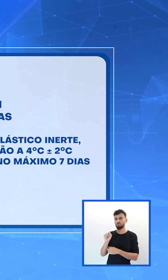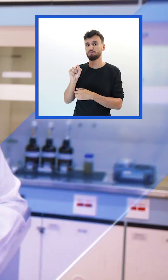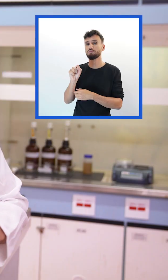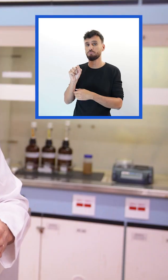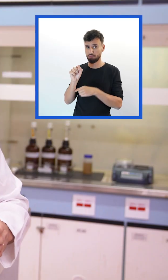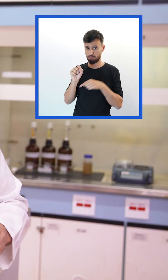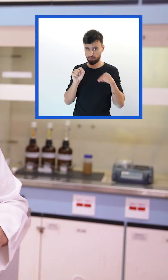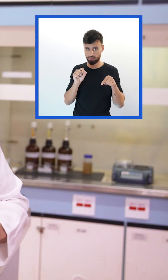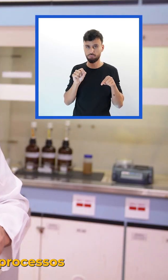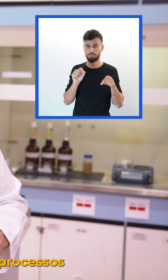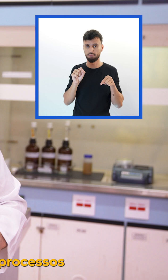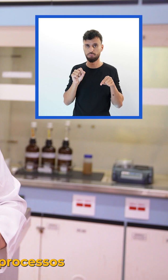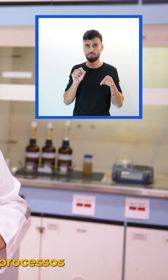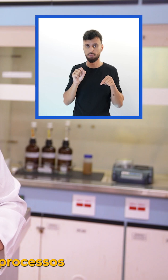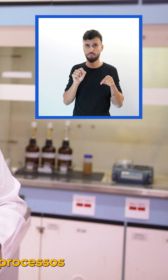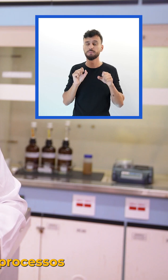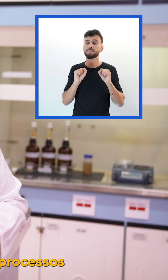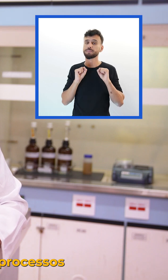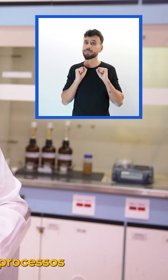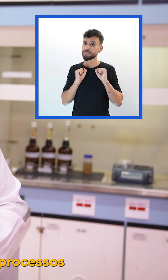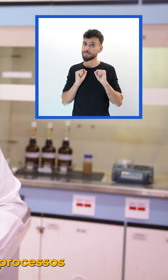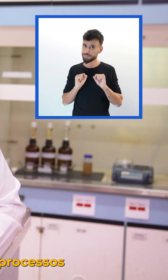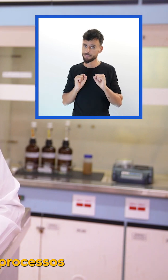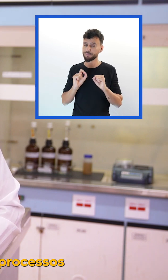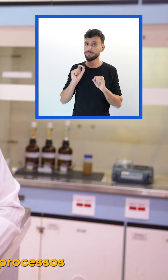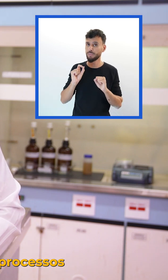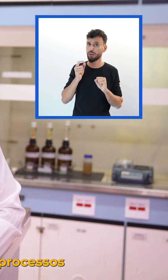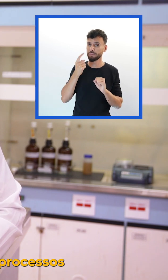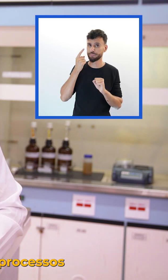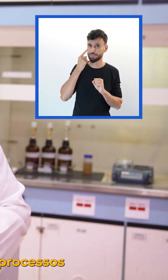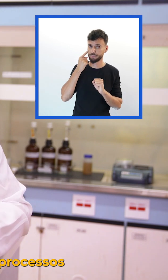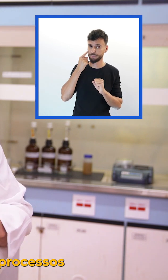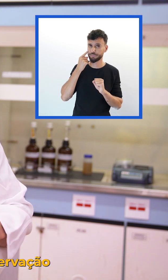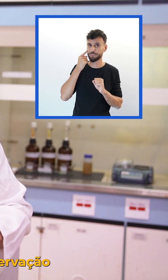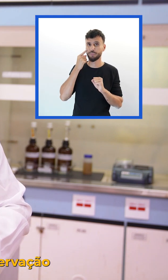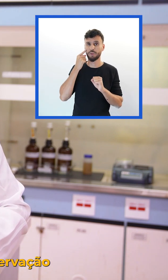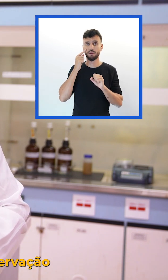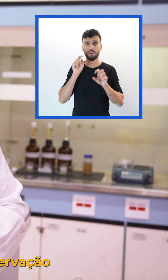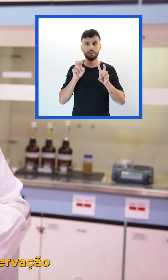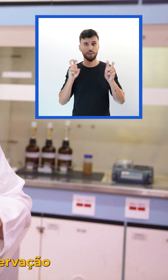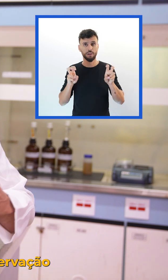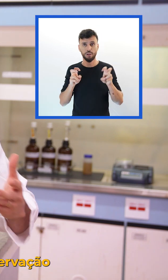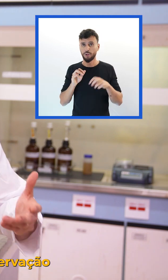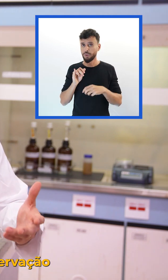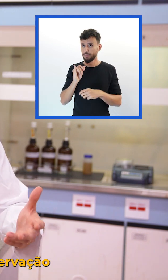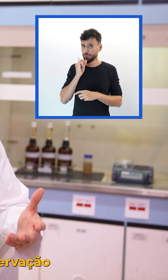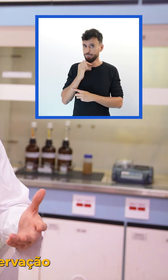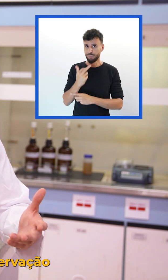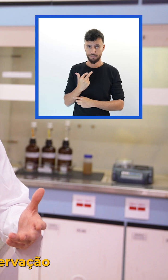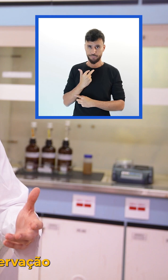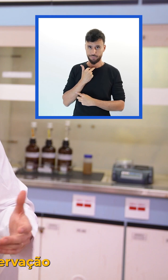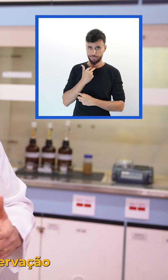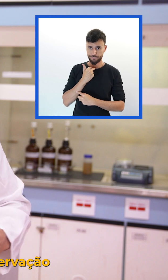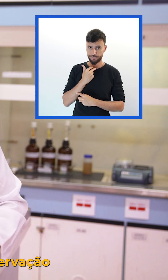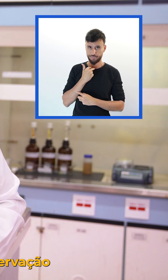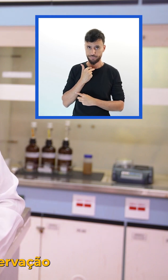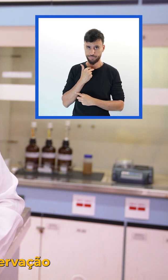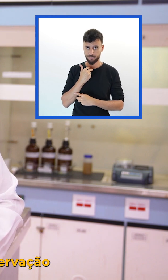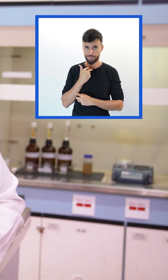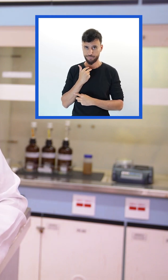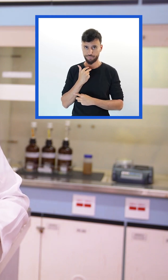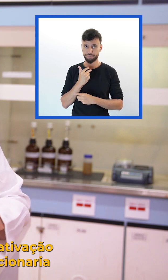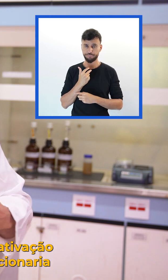período. Obviamente, vale ressaltar que não podemos fazer processos como, por exemplo, a acidificação amostral para